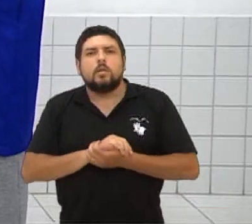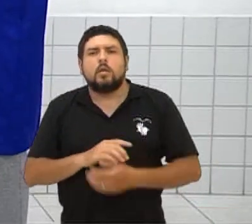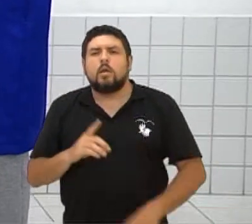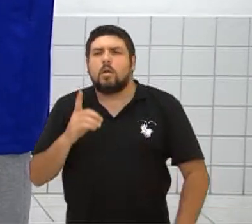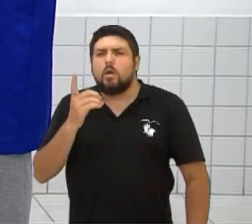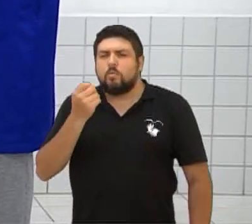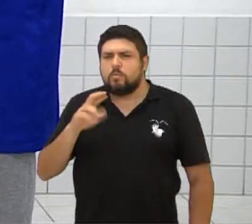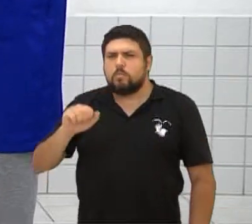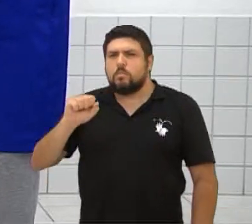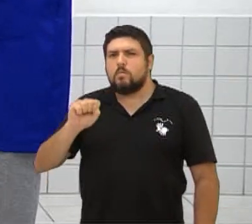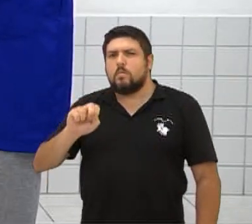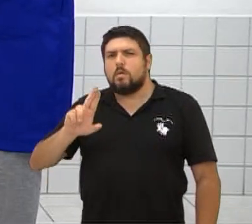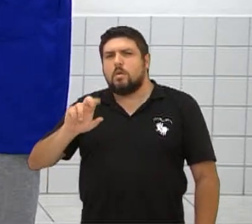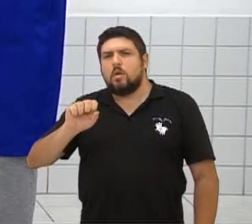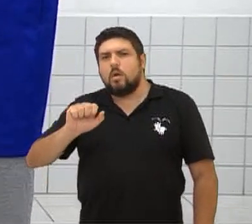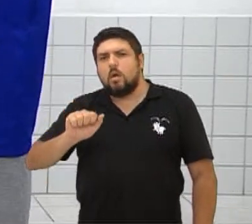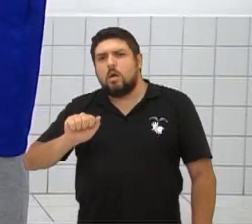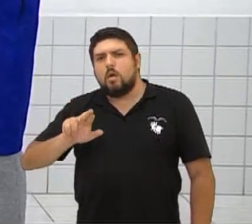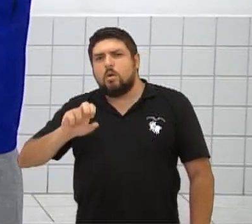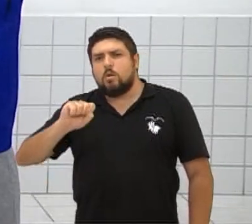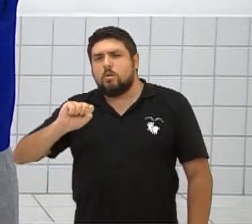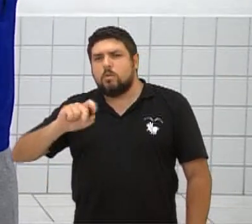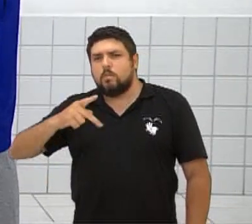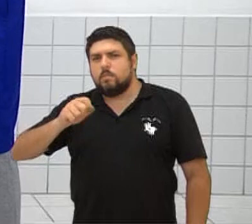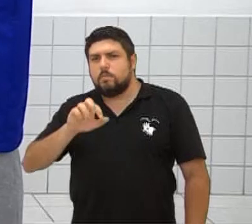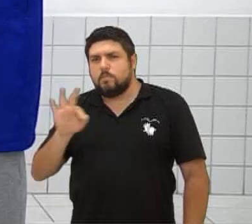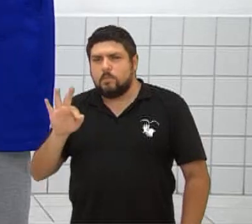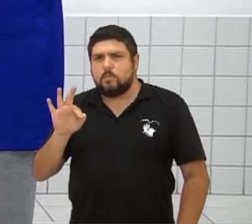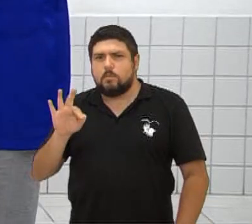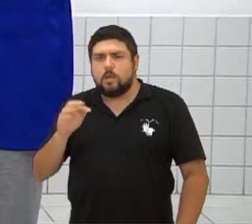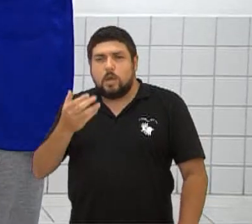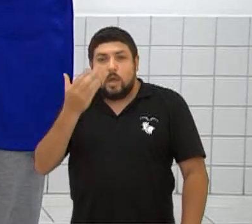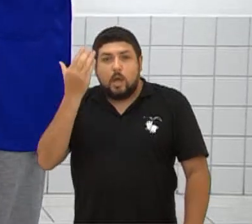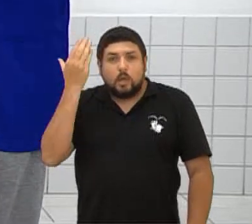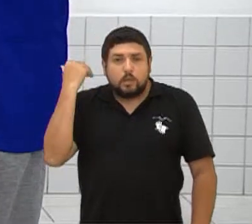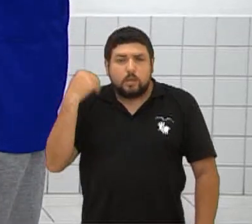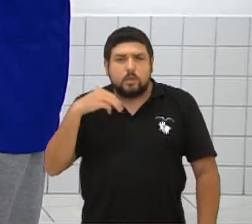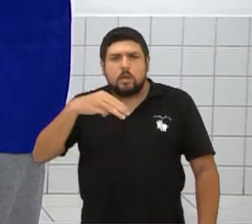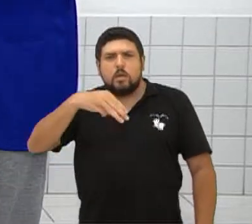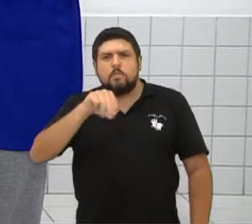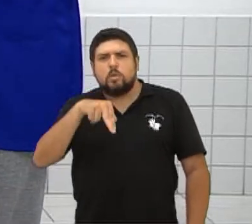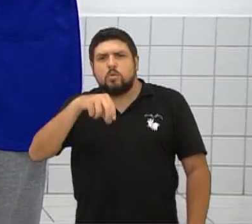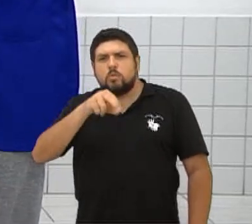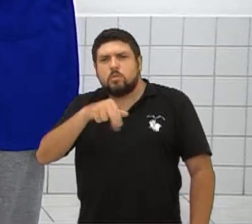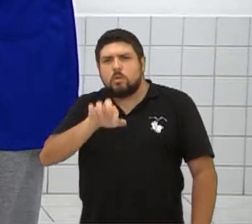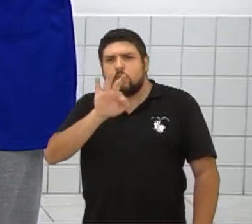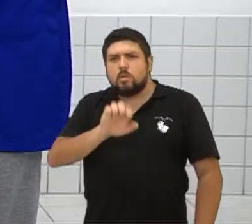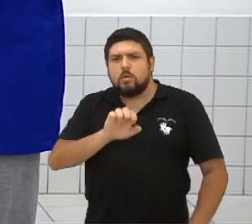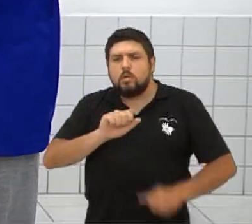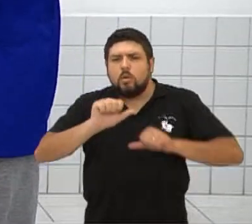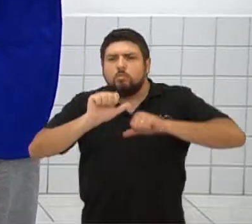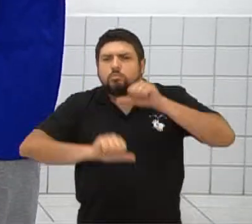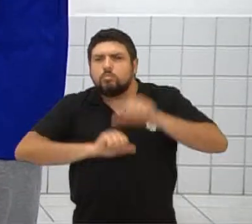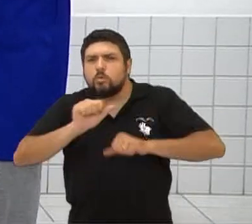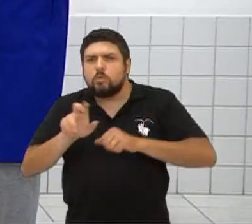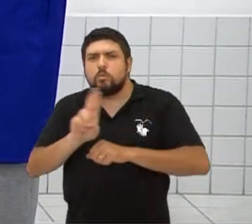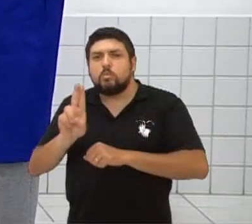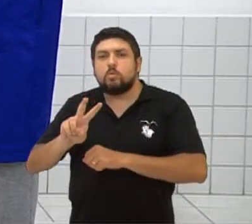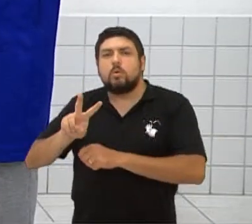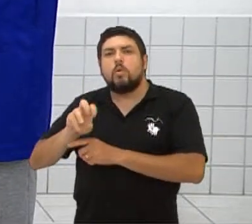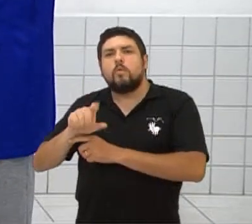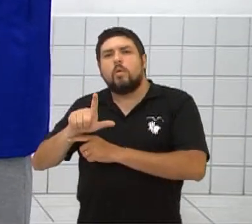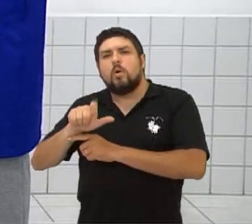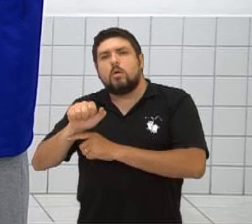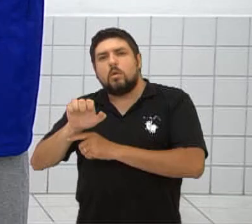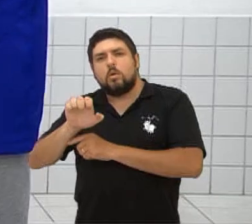fez? Ele sugeriu a mudança do nome, né? Ao invés de chamar de minonete, passou a se chamar voleibol, que é muito mais fácil, né? A gente falar voleibol, por causa